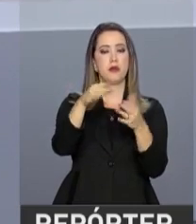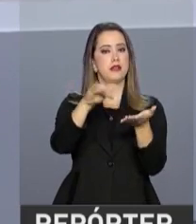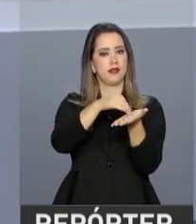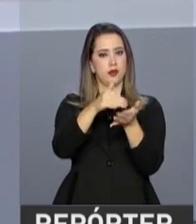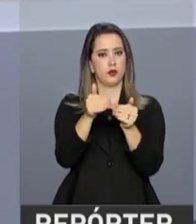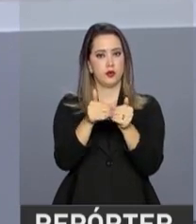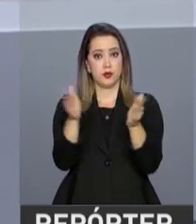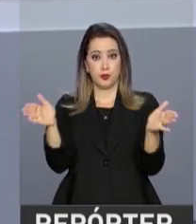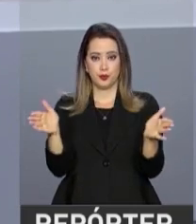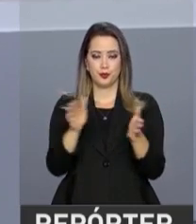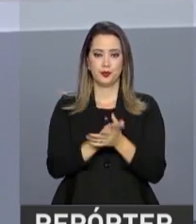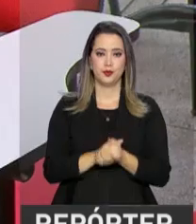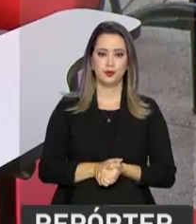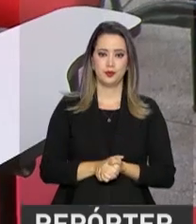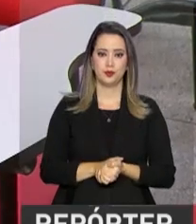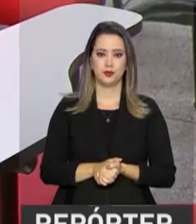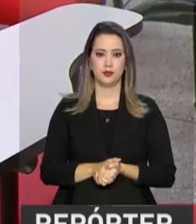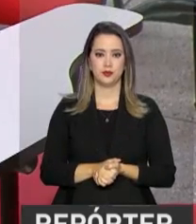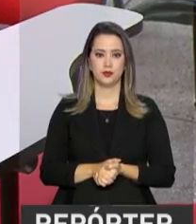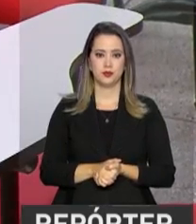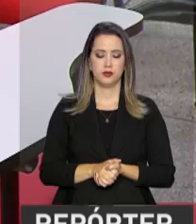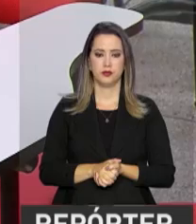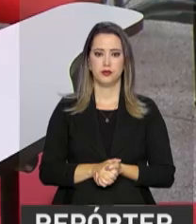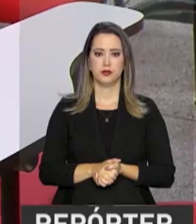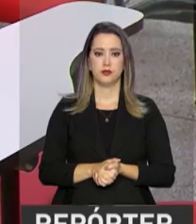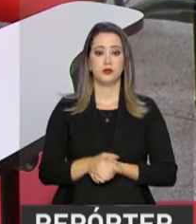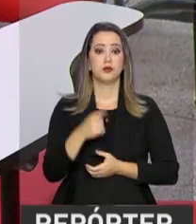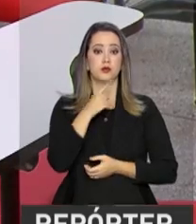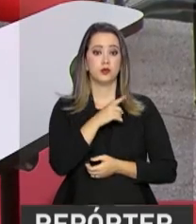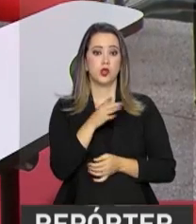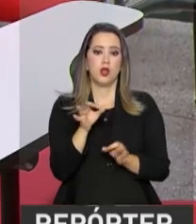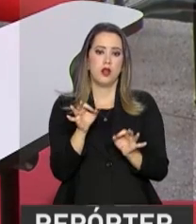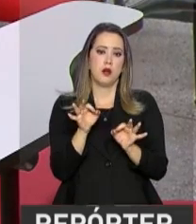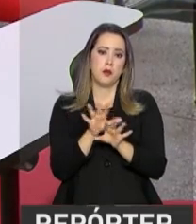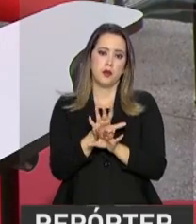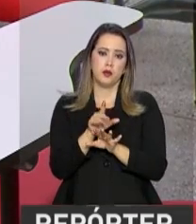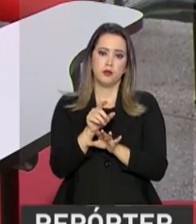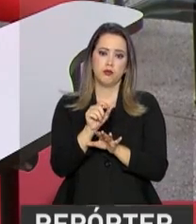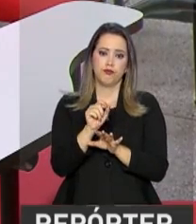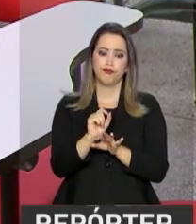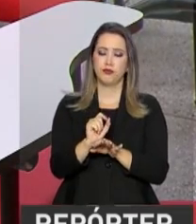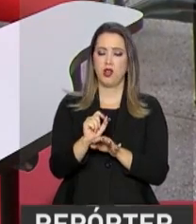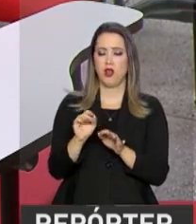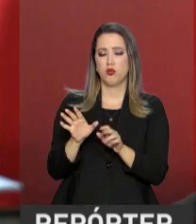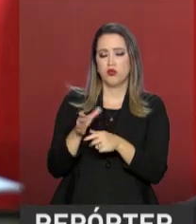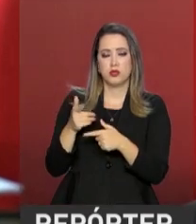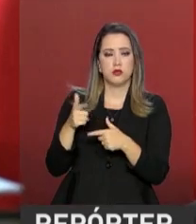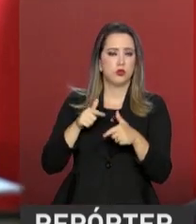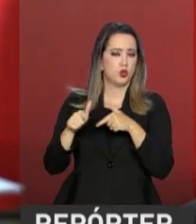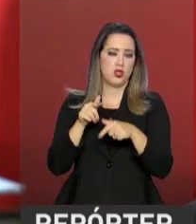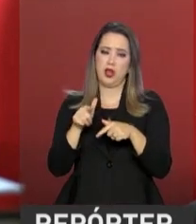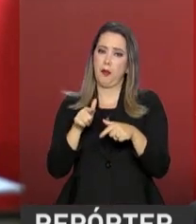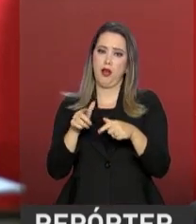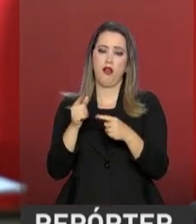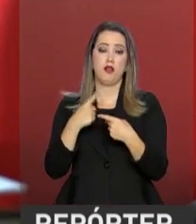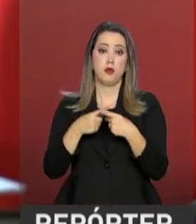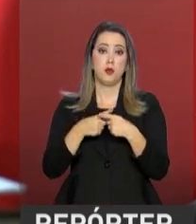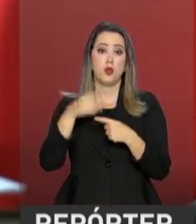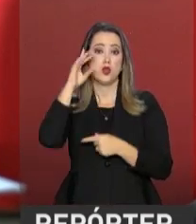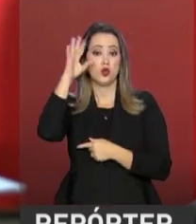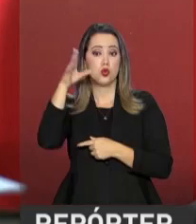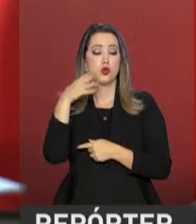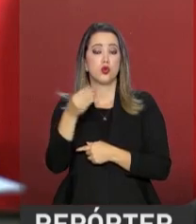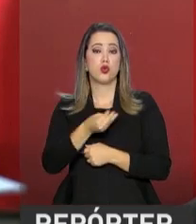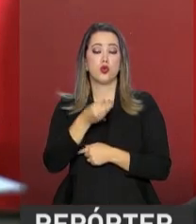inscrições abertas talita parou de trabalhar para se dedicar totalmente ao sonho de trabalhar na